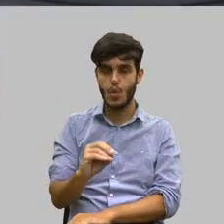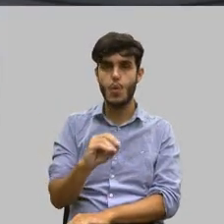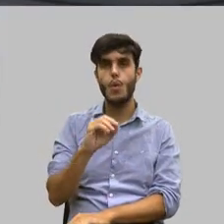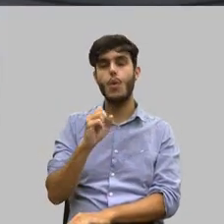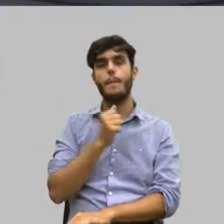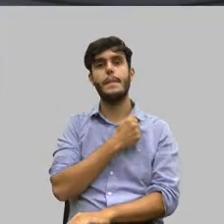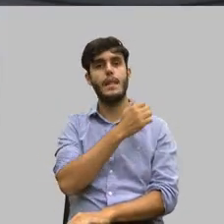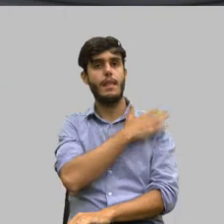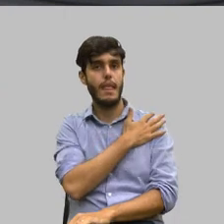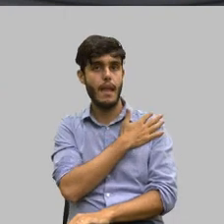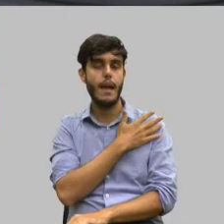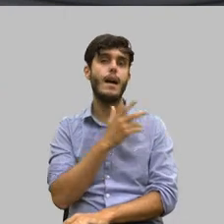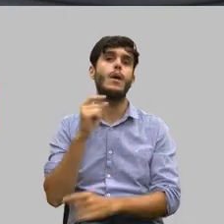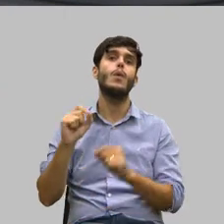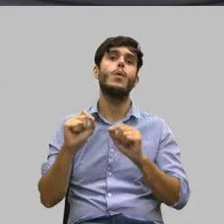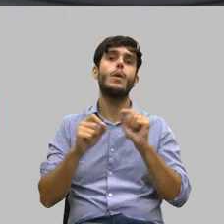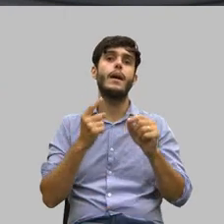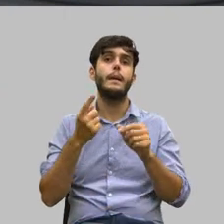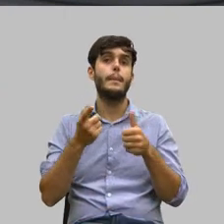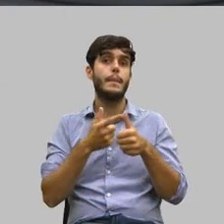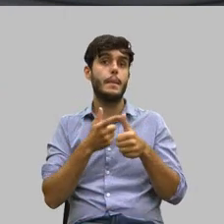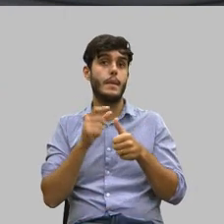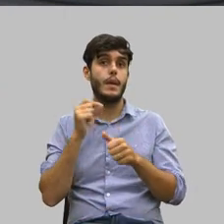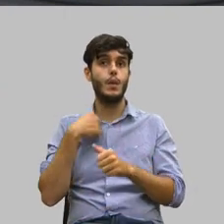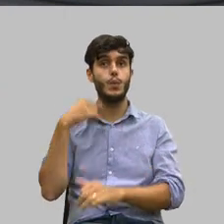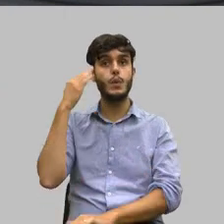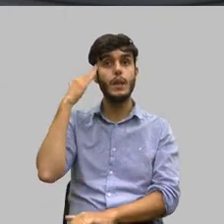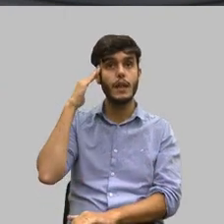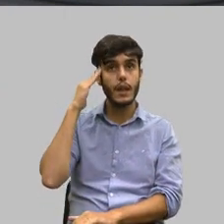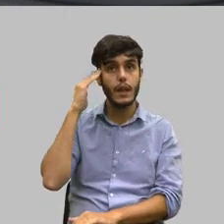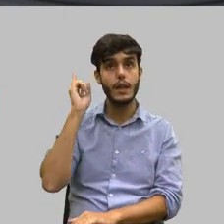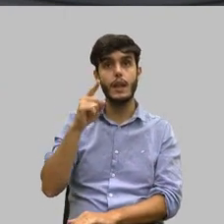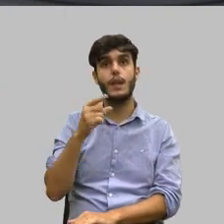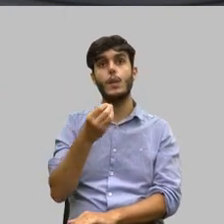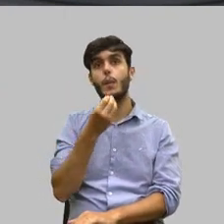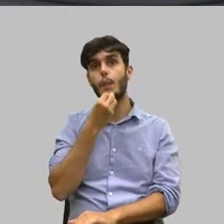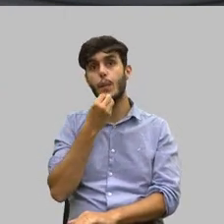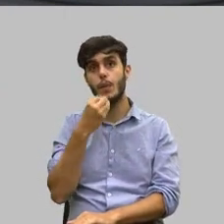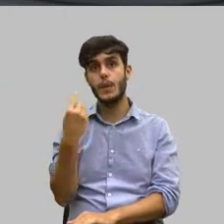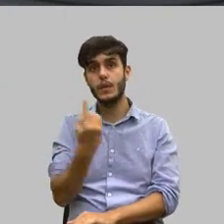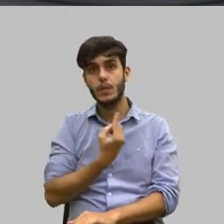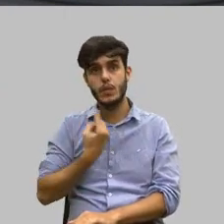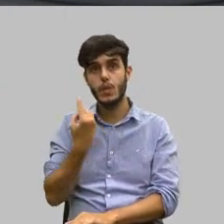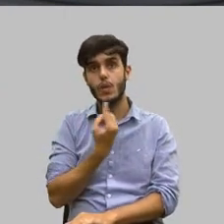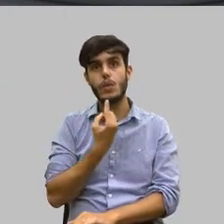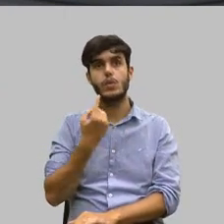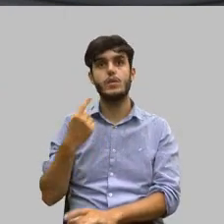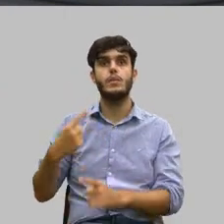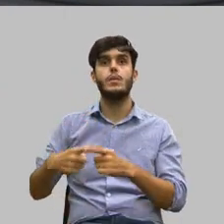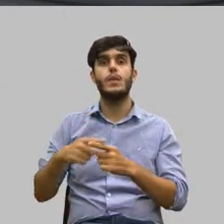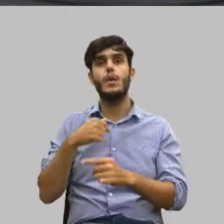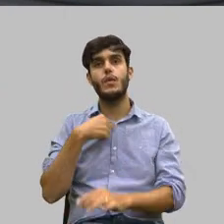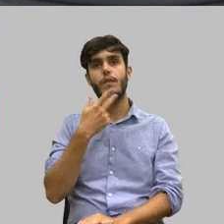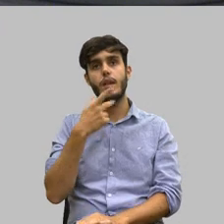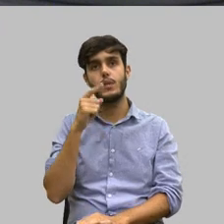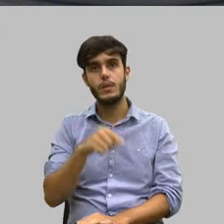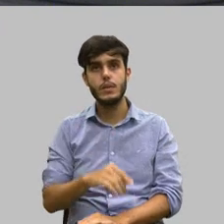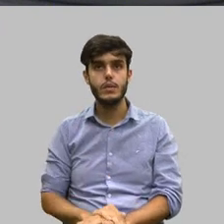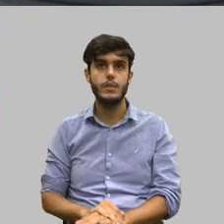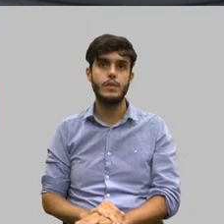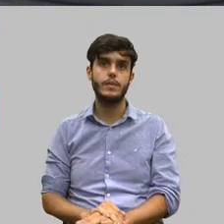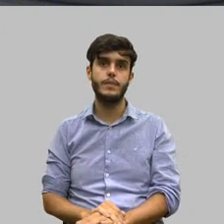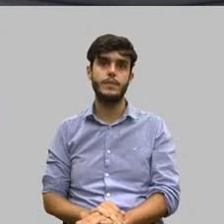primeiro que eh eu até entendo que foi uma oportunidade para nós deputada por que que eu tô dizendo isso porque